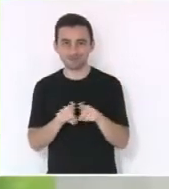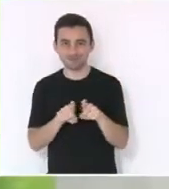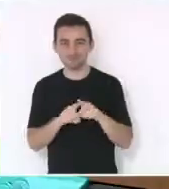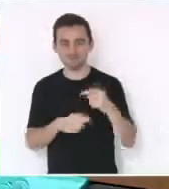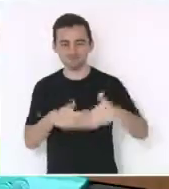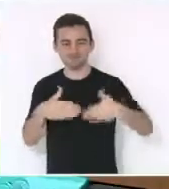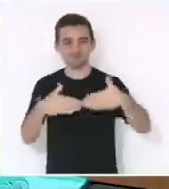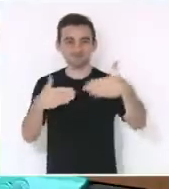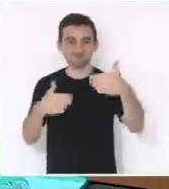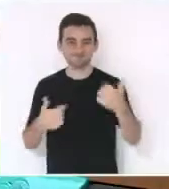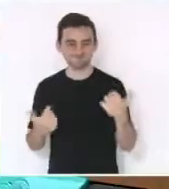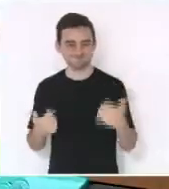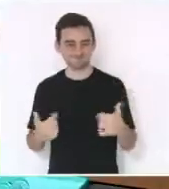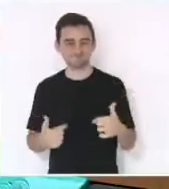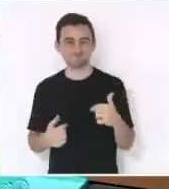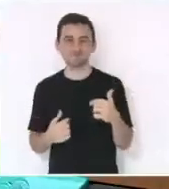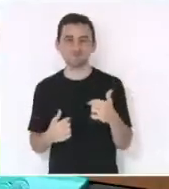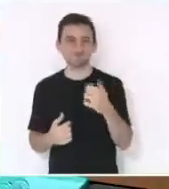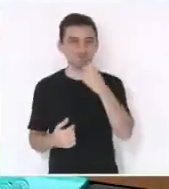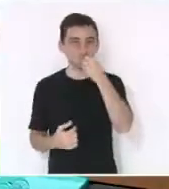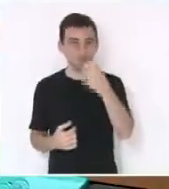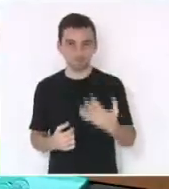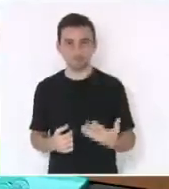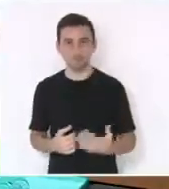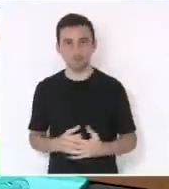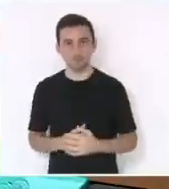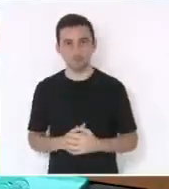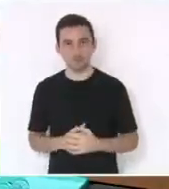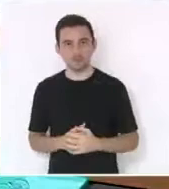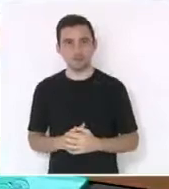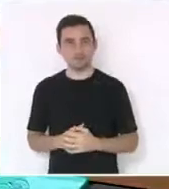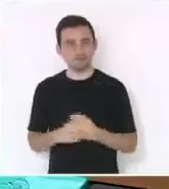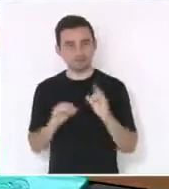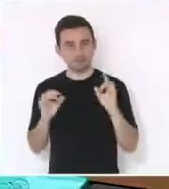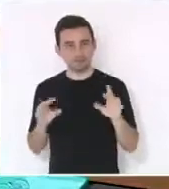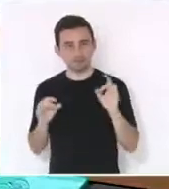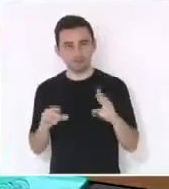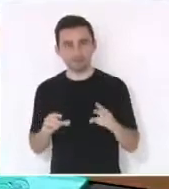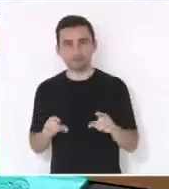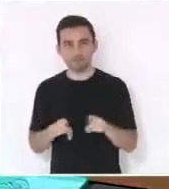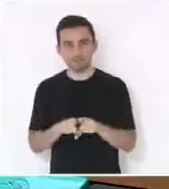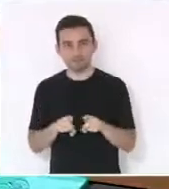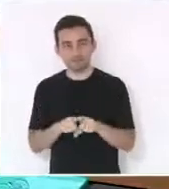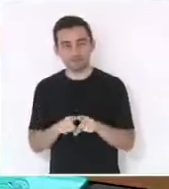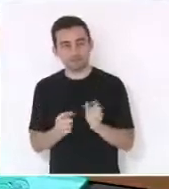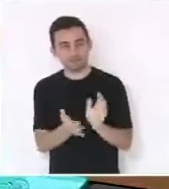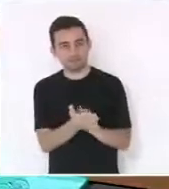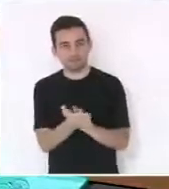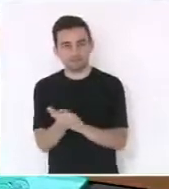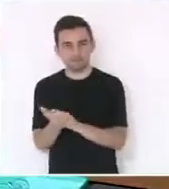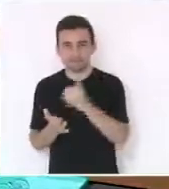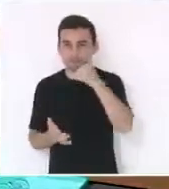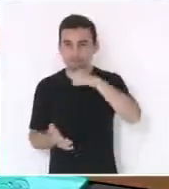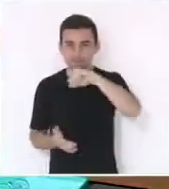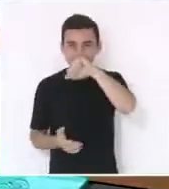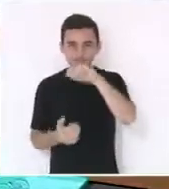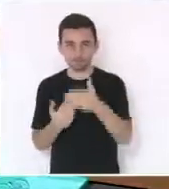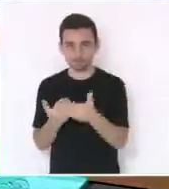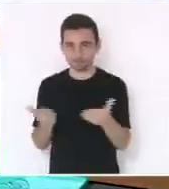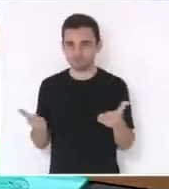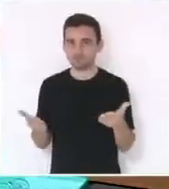grande trabalho. E, de uma maneira muito especial e efusiva, saudar aqui as mães, né,